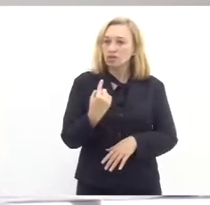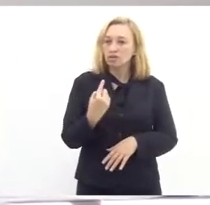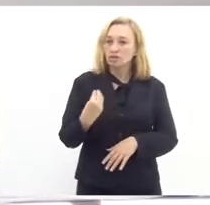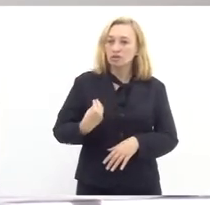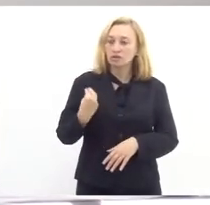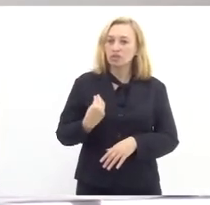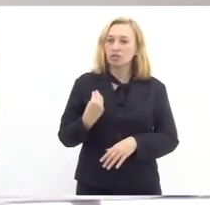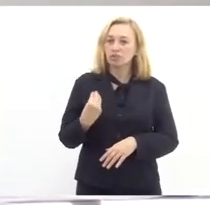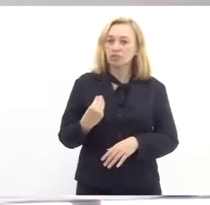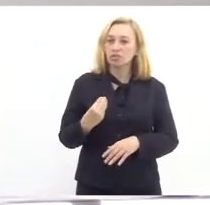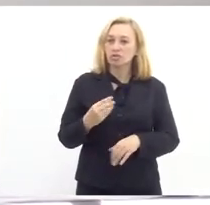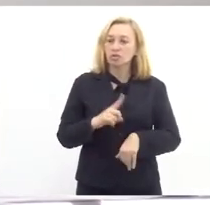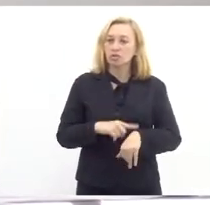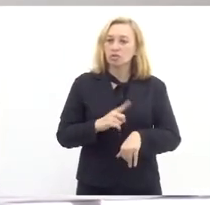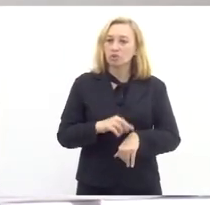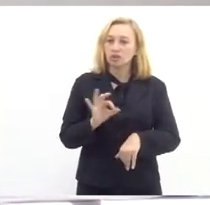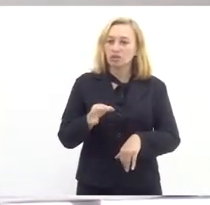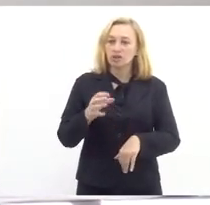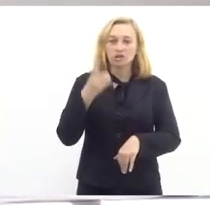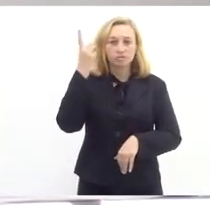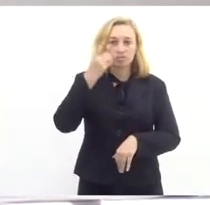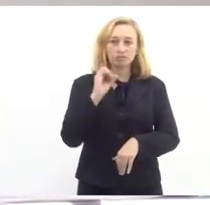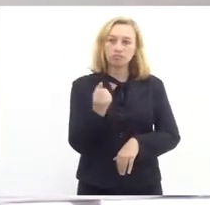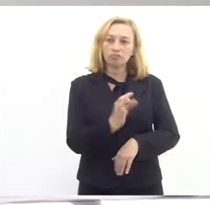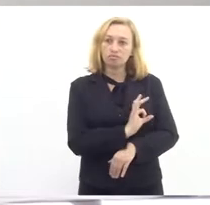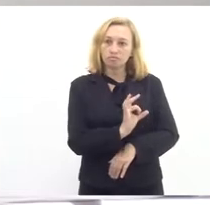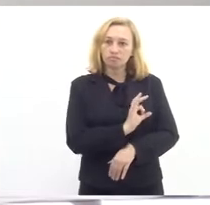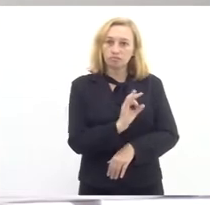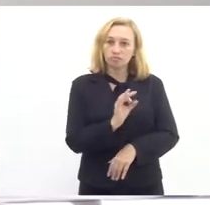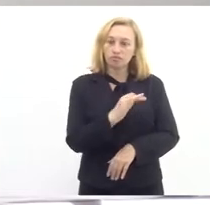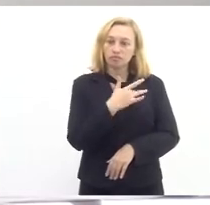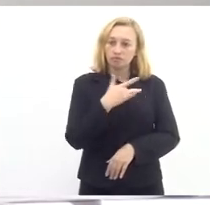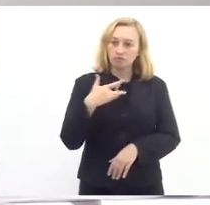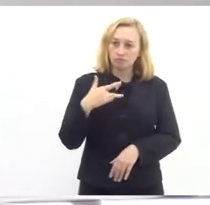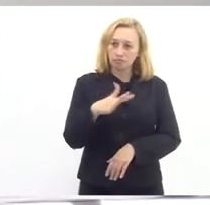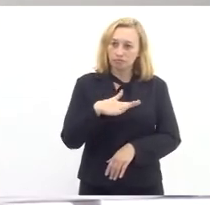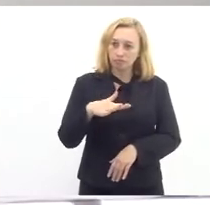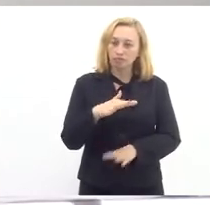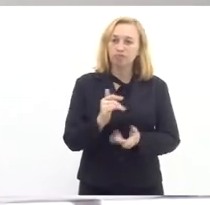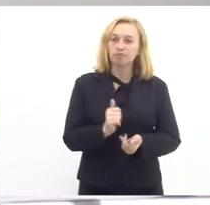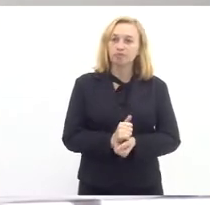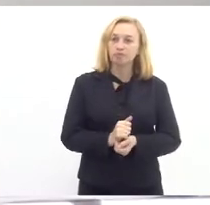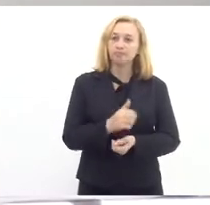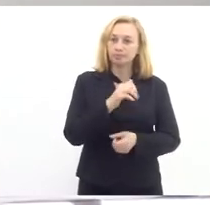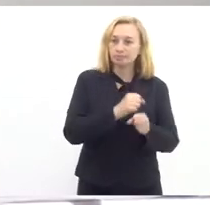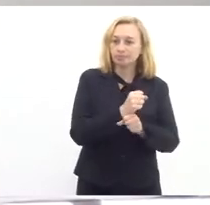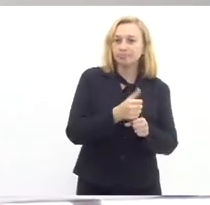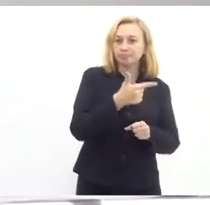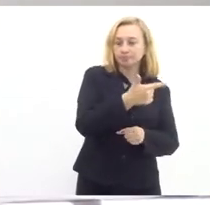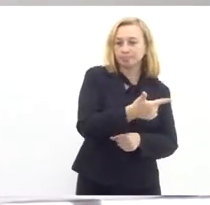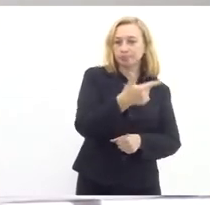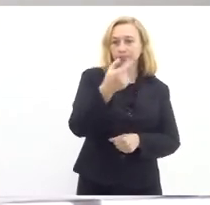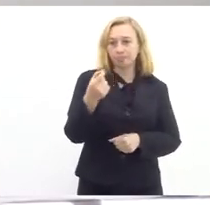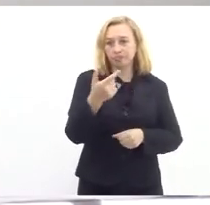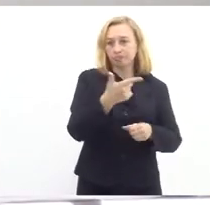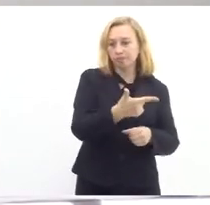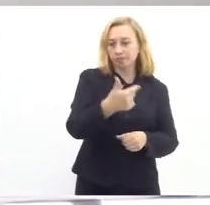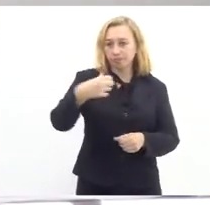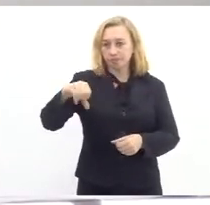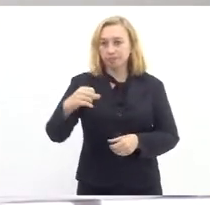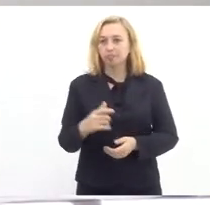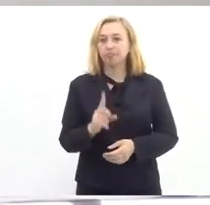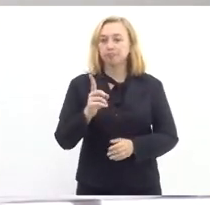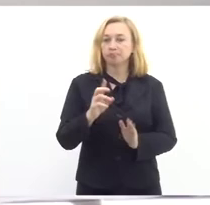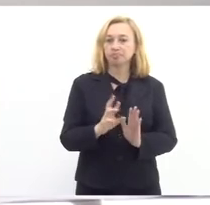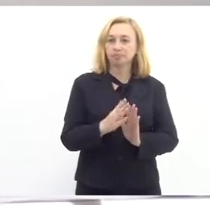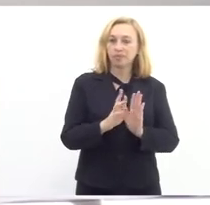pico, né? A deputada Marta Rocha foi presidente da Comissão Especial de Saúde. Durante o ano 2020 e 2019, não foi